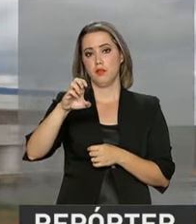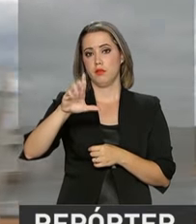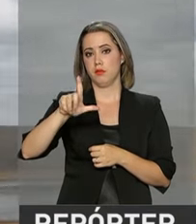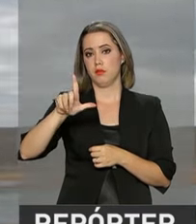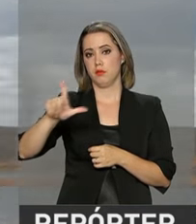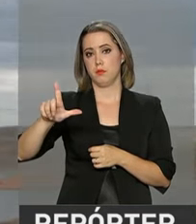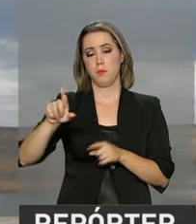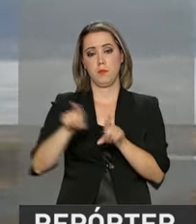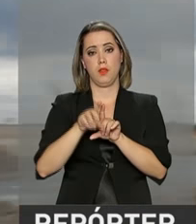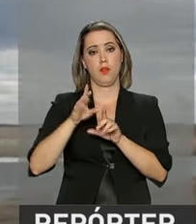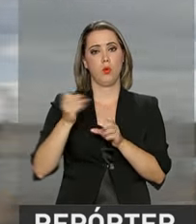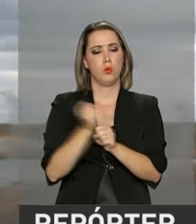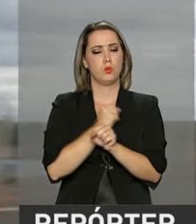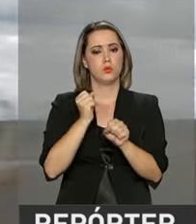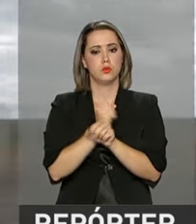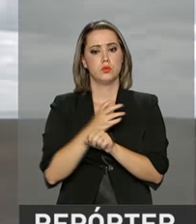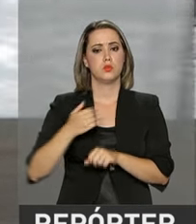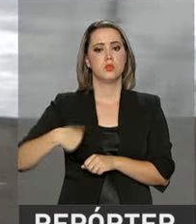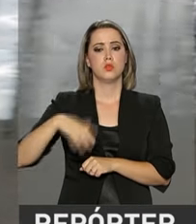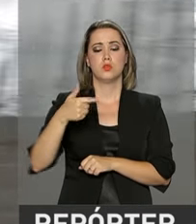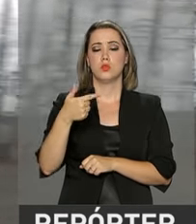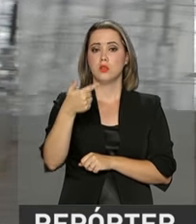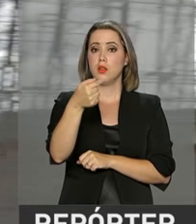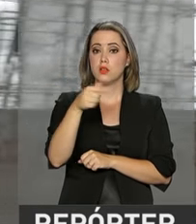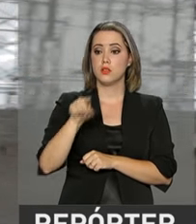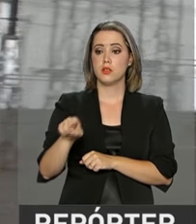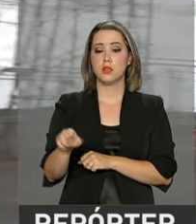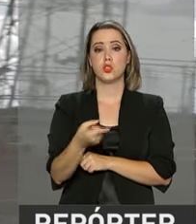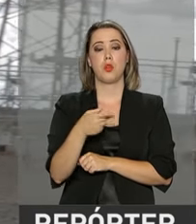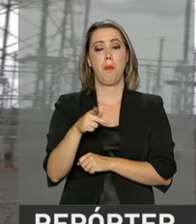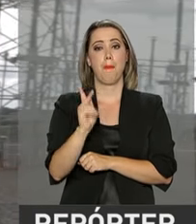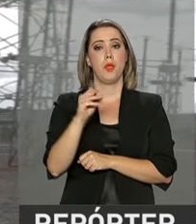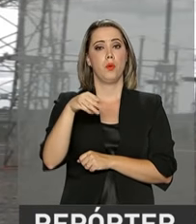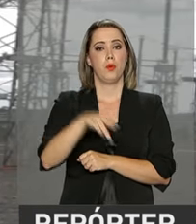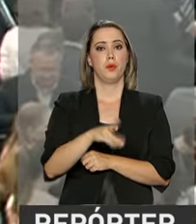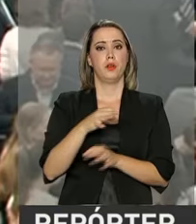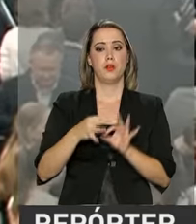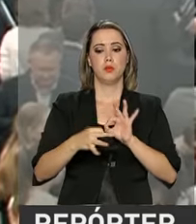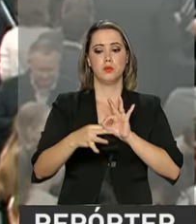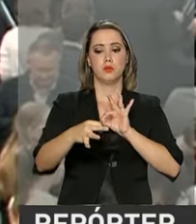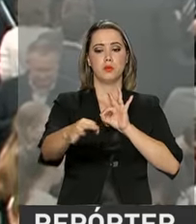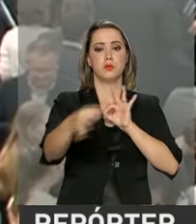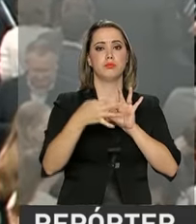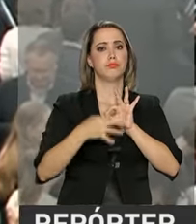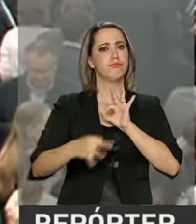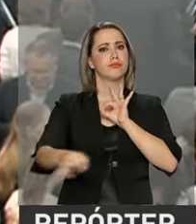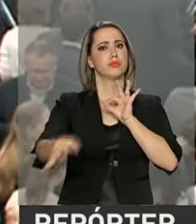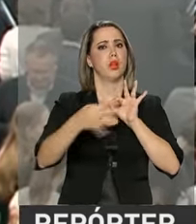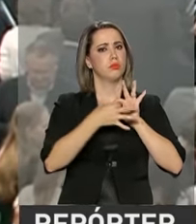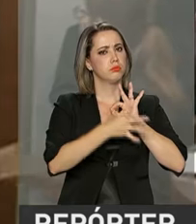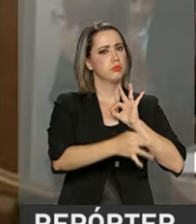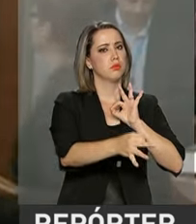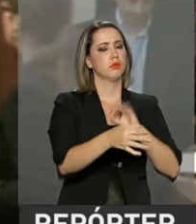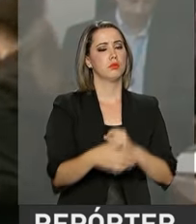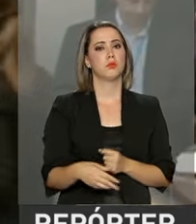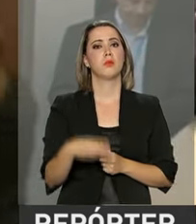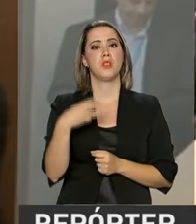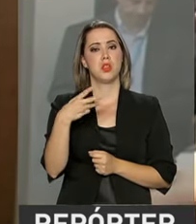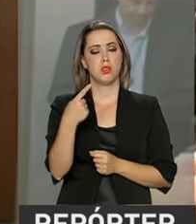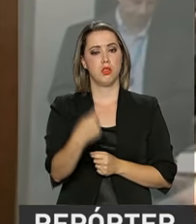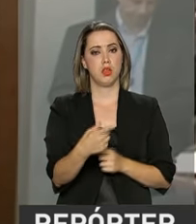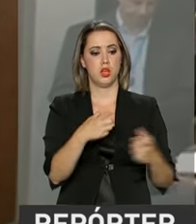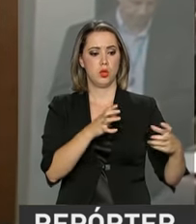permitir a construção de mais de 7 mil quilômetros de linhas de transmissão 30 em um dos 35 lotes foram arrematados